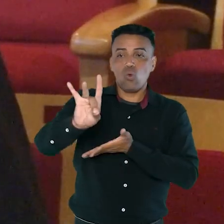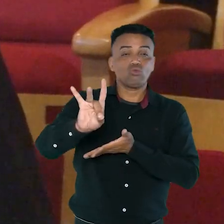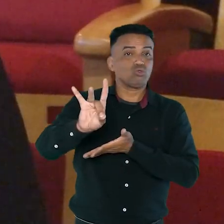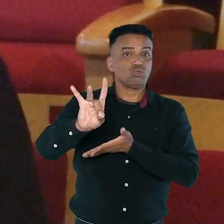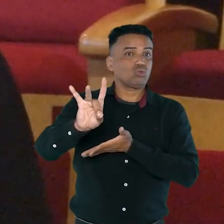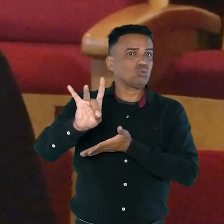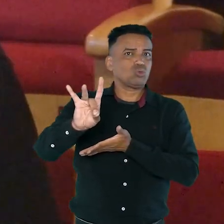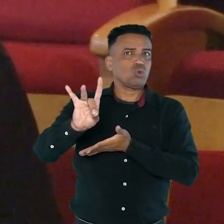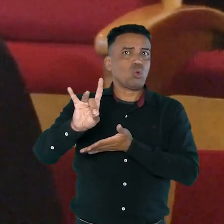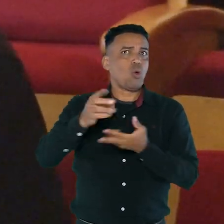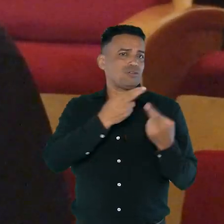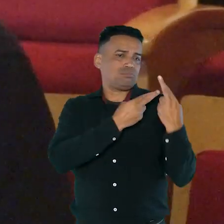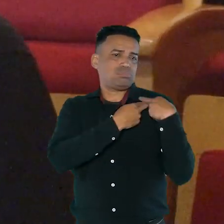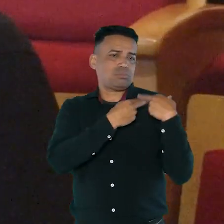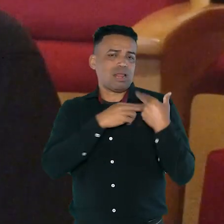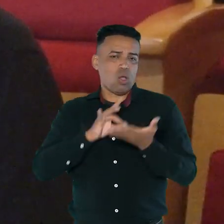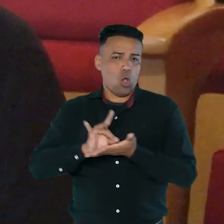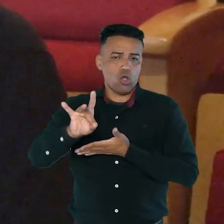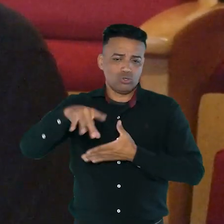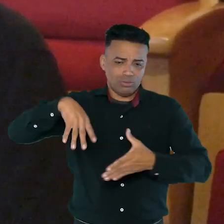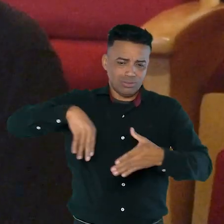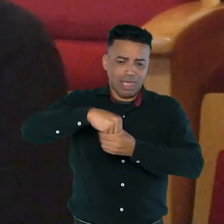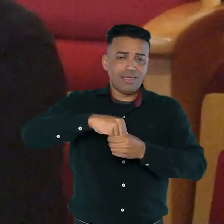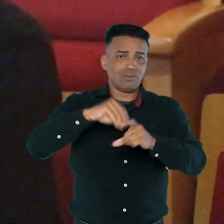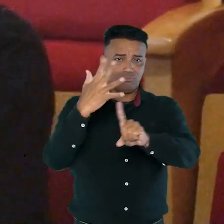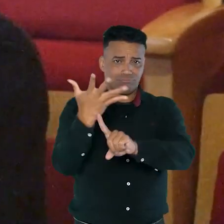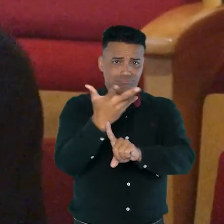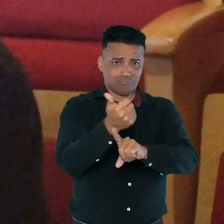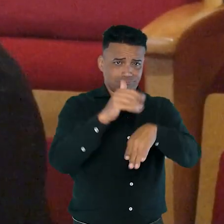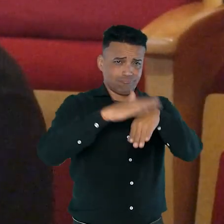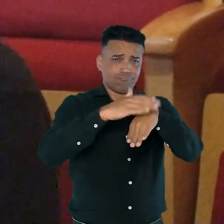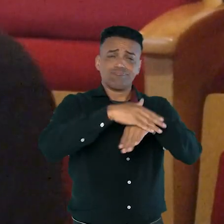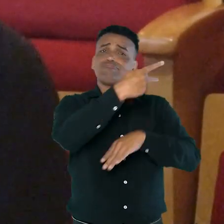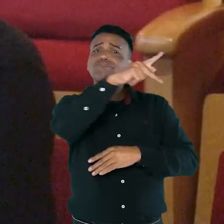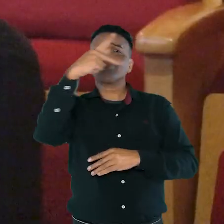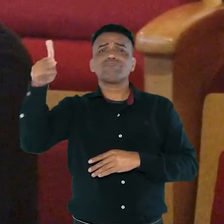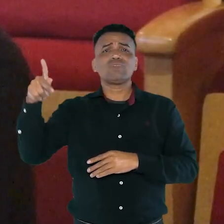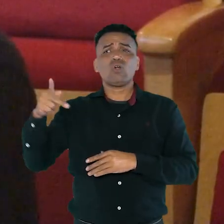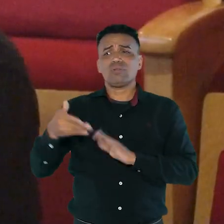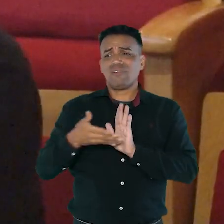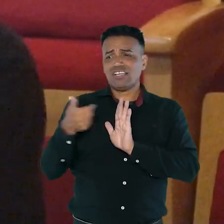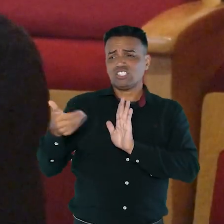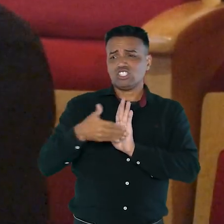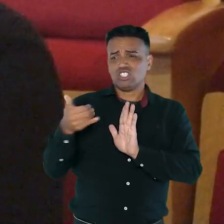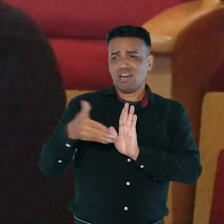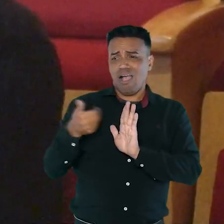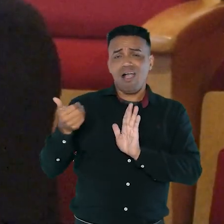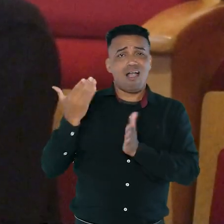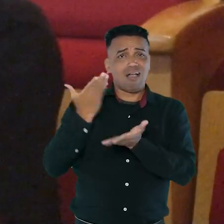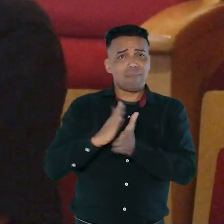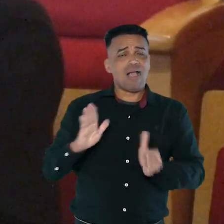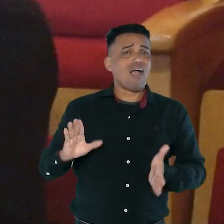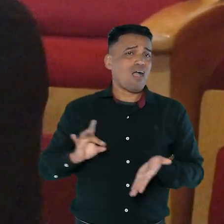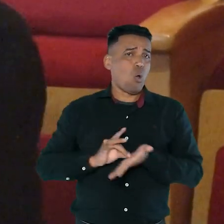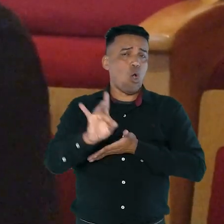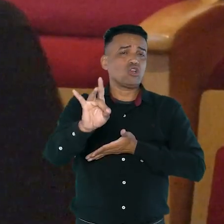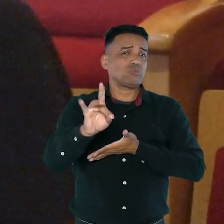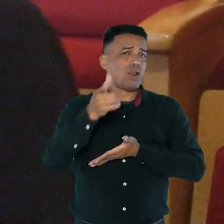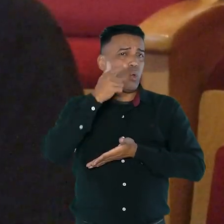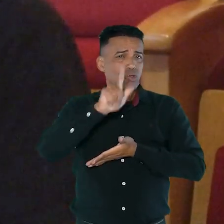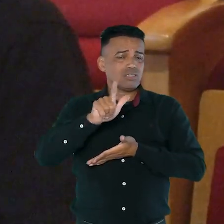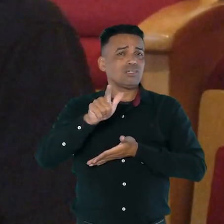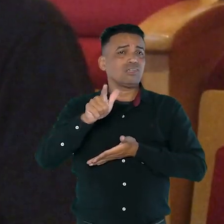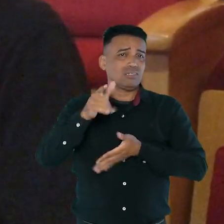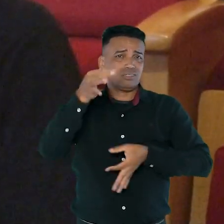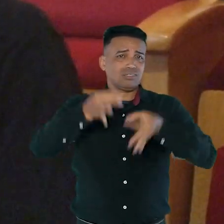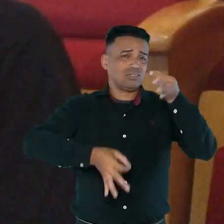ódio na arte de vocês? E como é que a gente vai tirar esse ódio para a gente conseguir chegar a uma